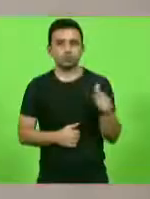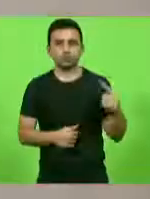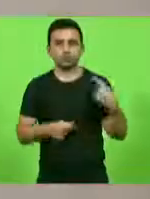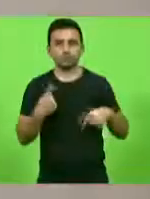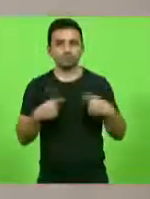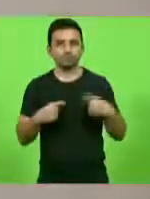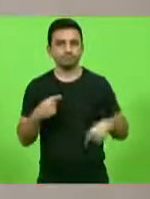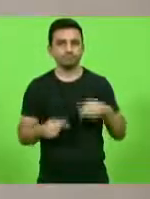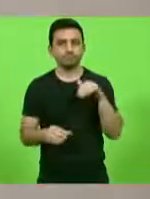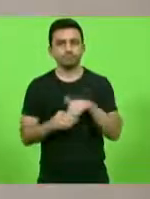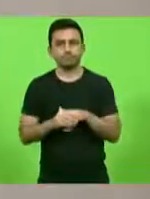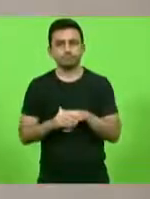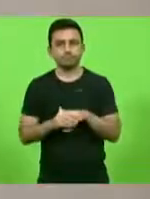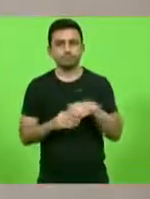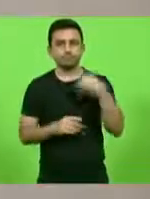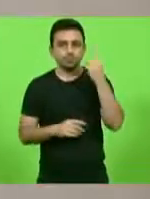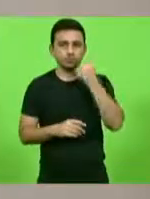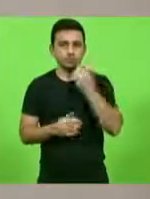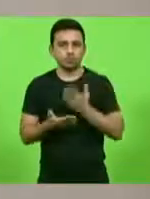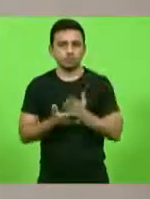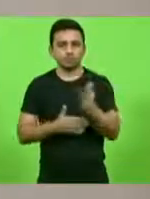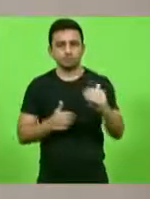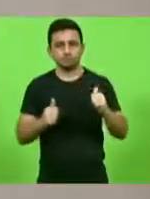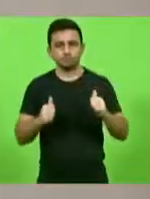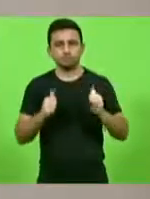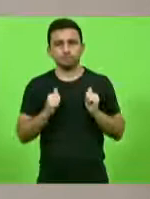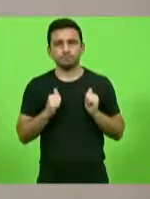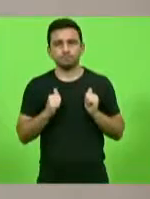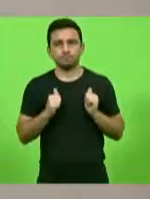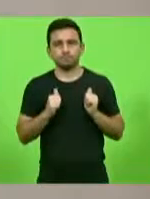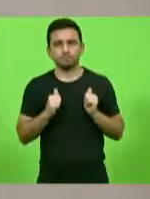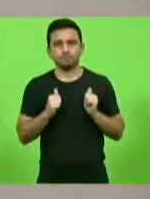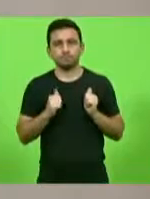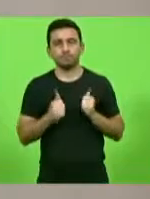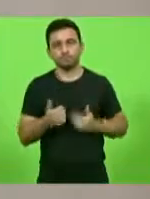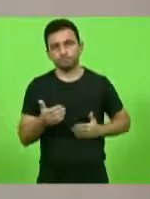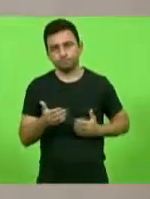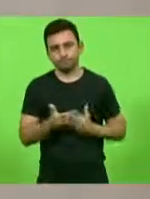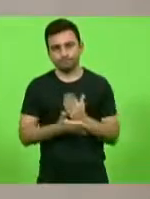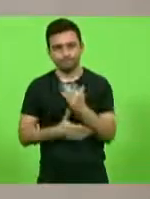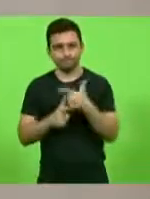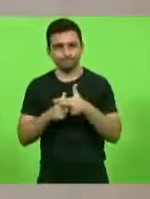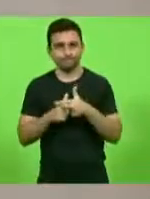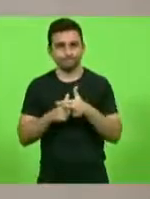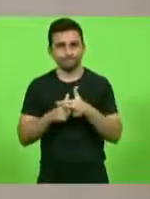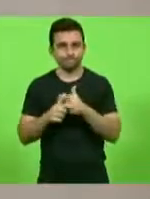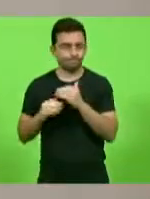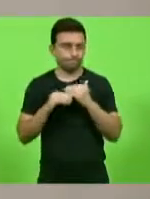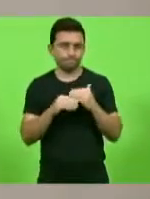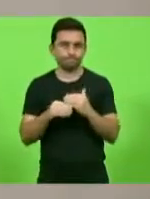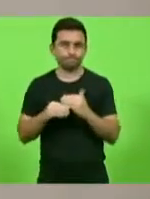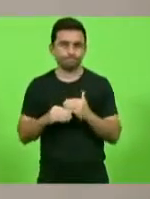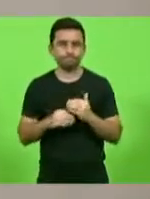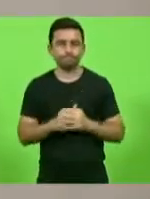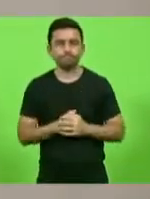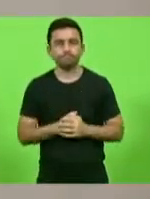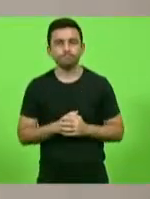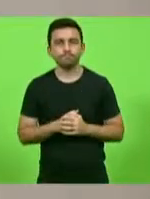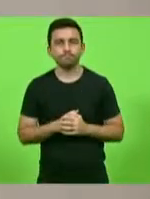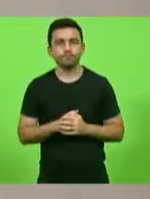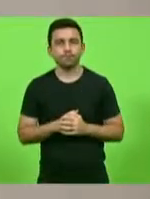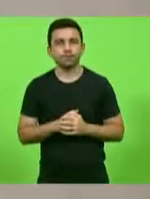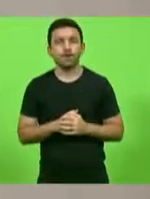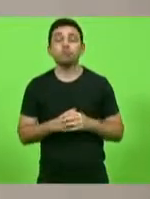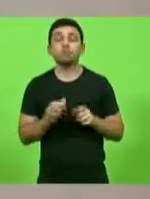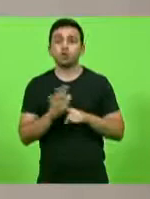em votação, deputados que aprovam permaneçam como se encontram. Aprovado por unanimidade. Consulto os senhores líderes se